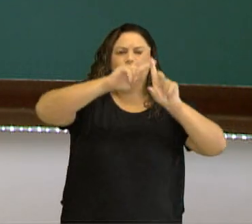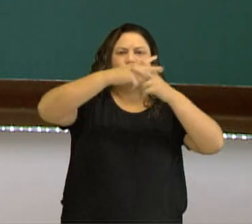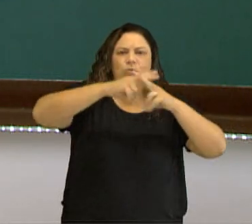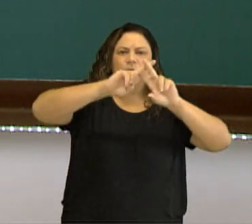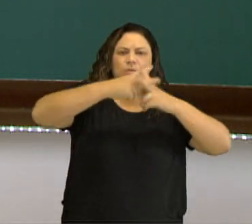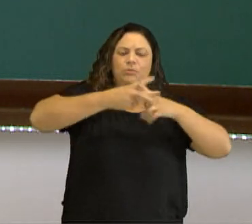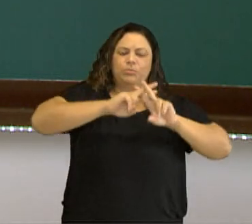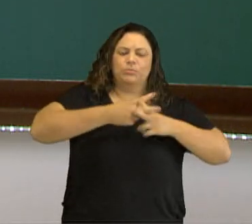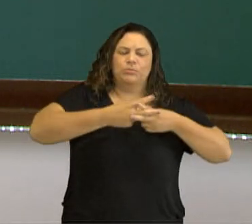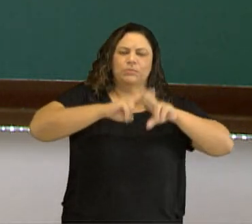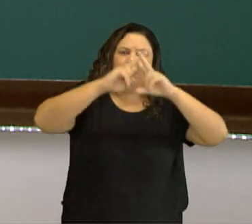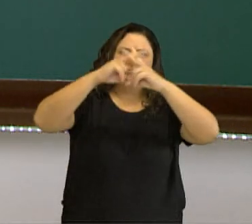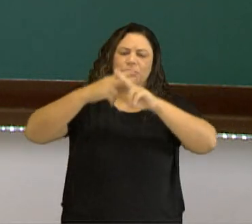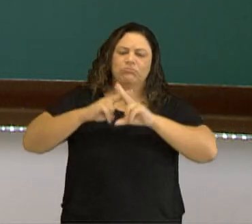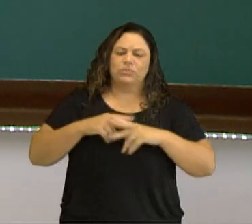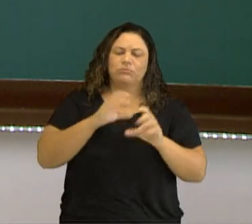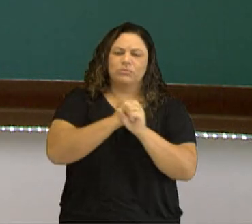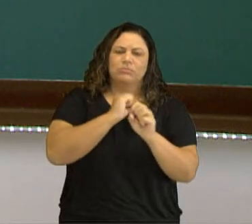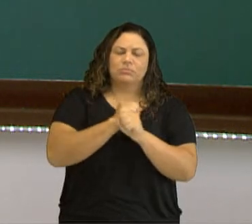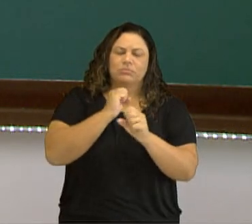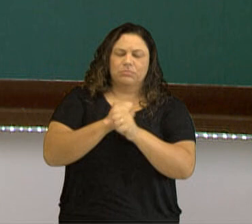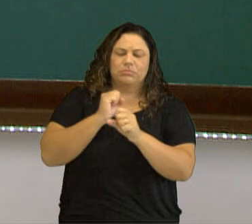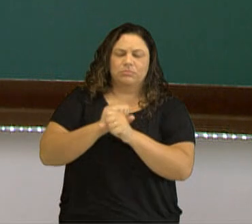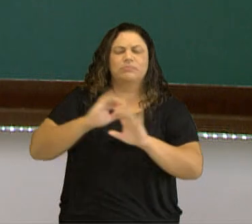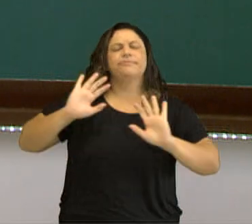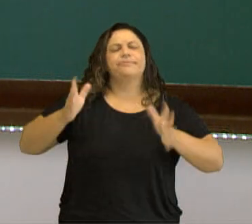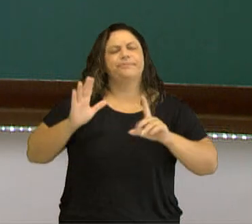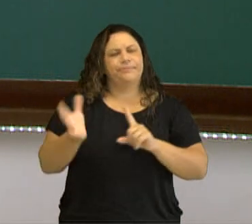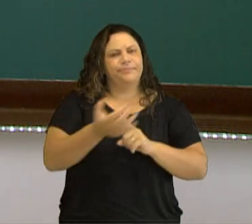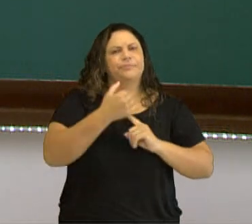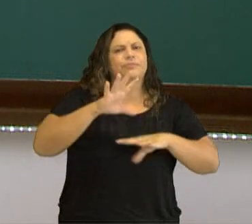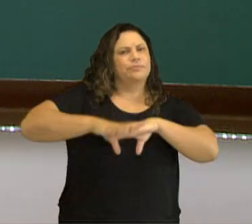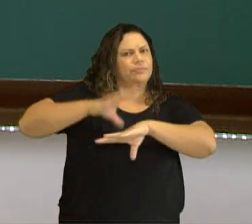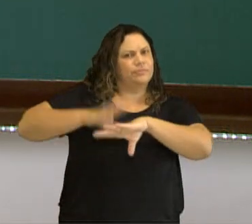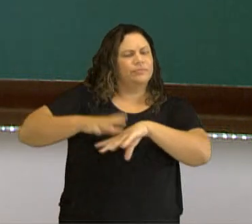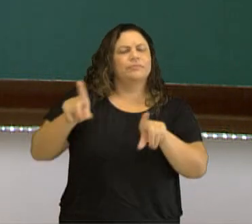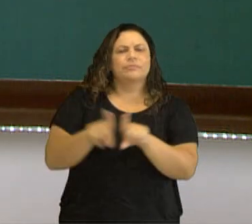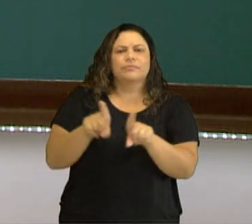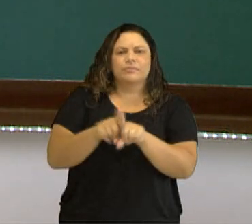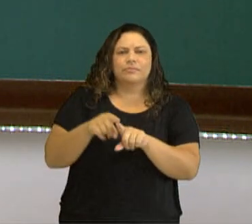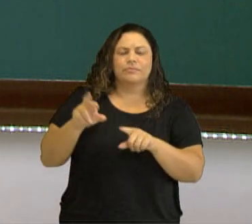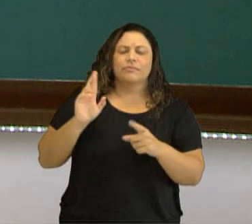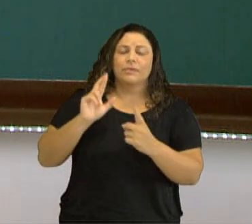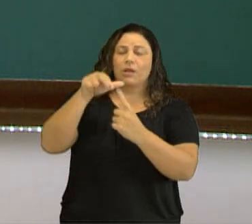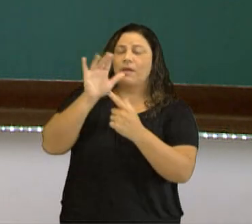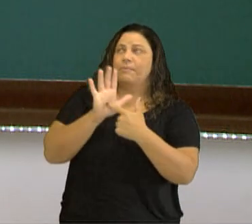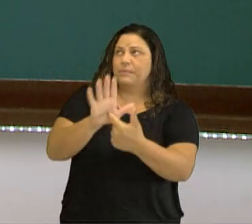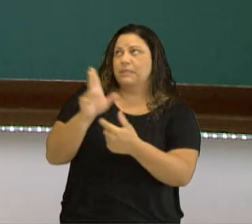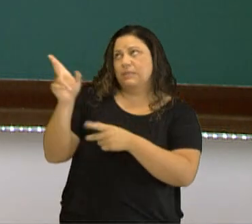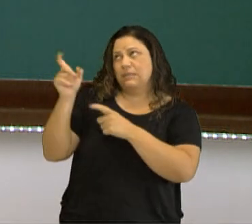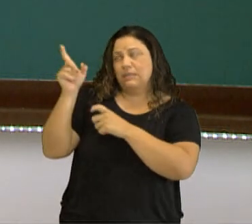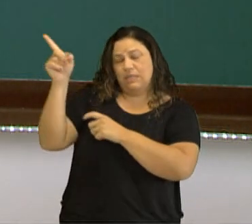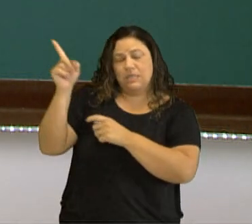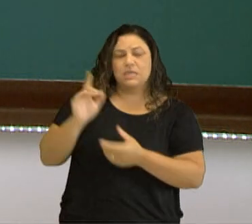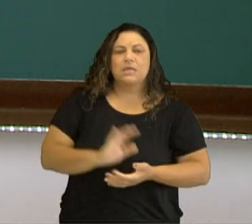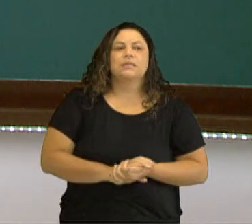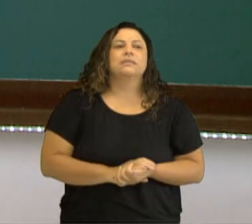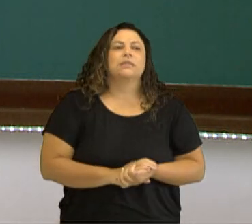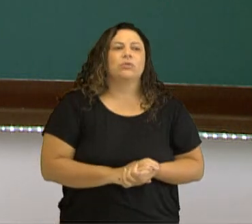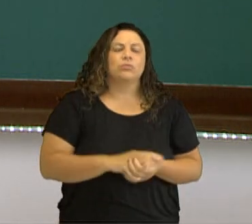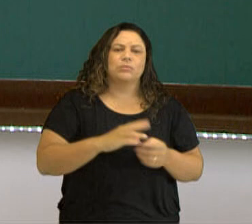aí nessa questão do cálculo, essa questão da matemática. Trago aqui uma representação, né, do que é esse quipu, que eles faziam